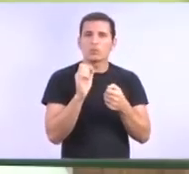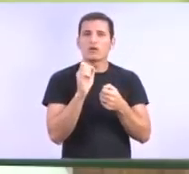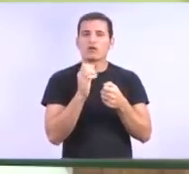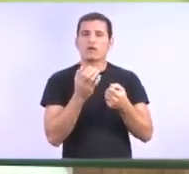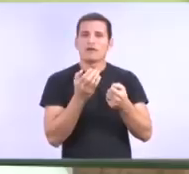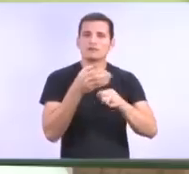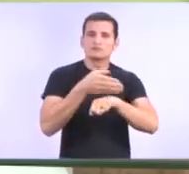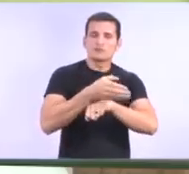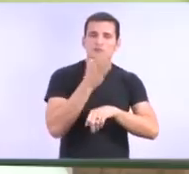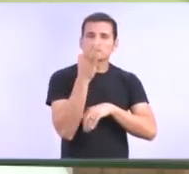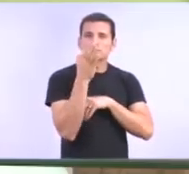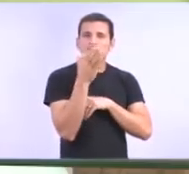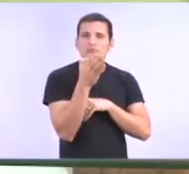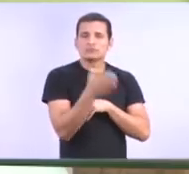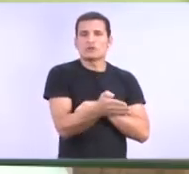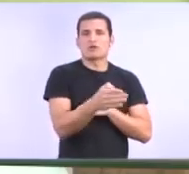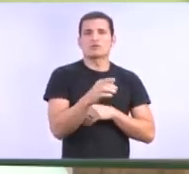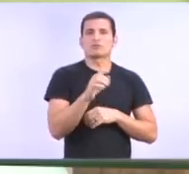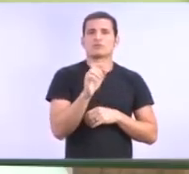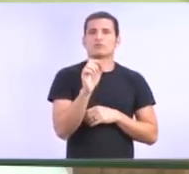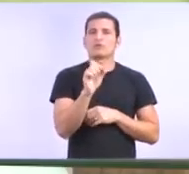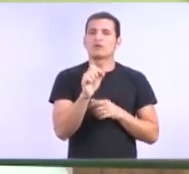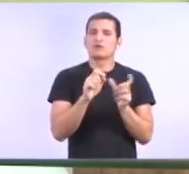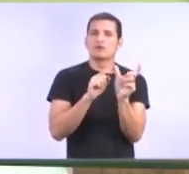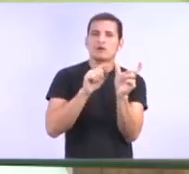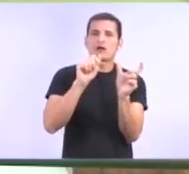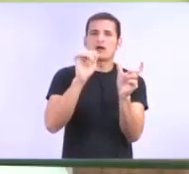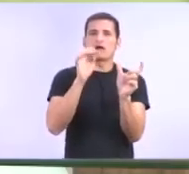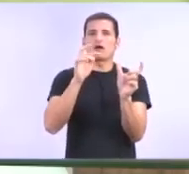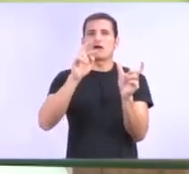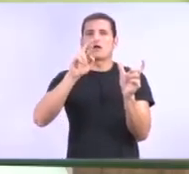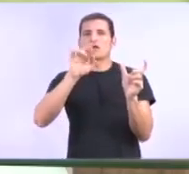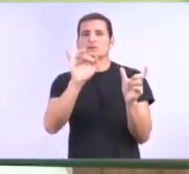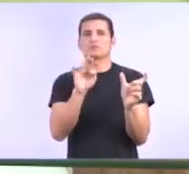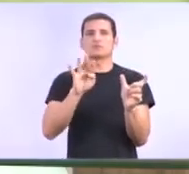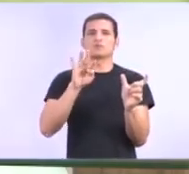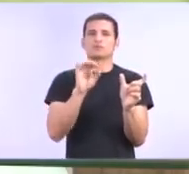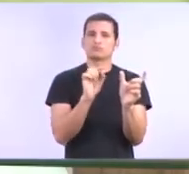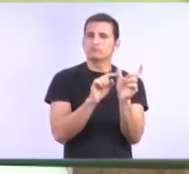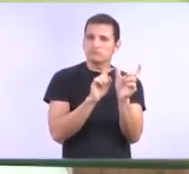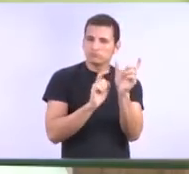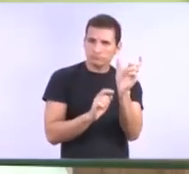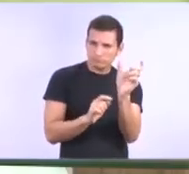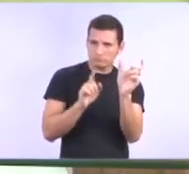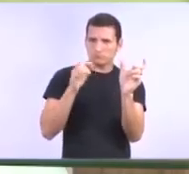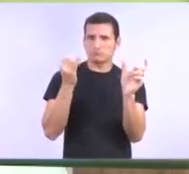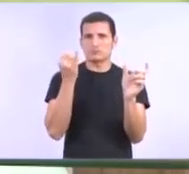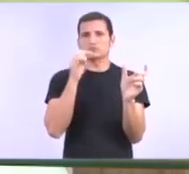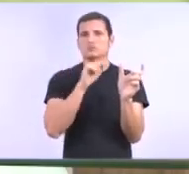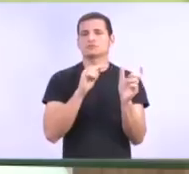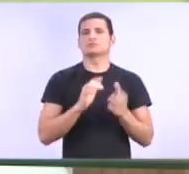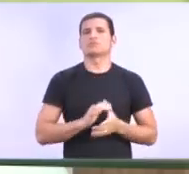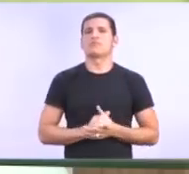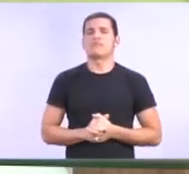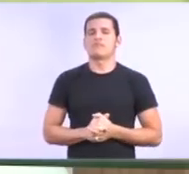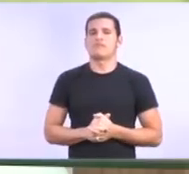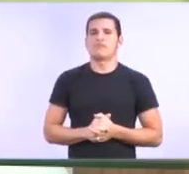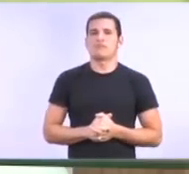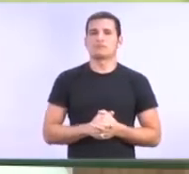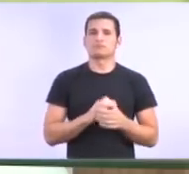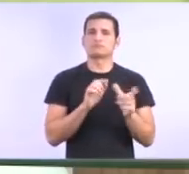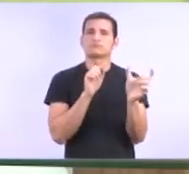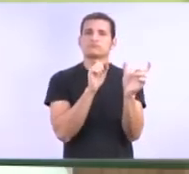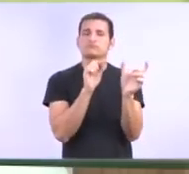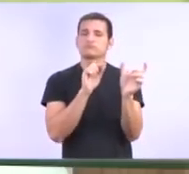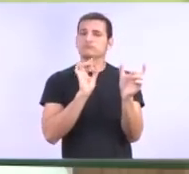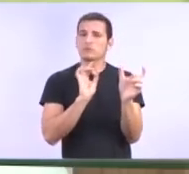acesso direto ao atributo, que é uma característica do objeto, que é muito importante que a gente mantenha isso isolado